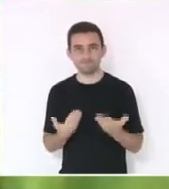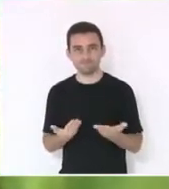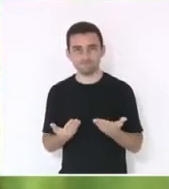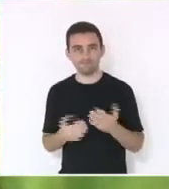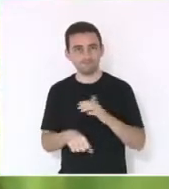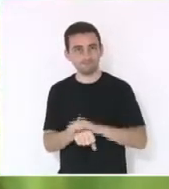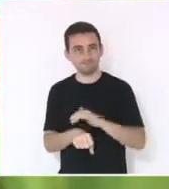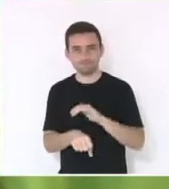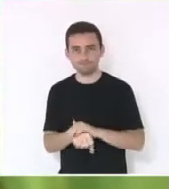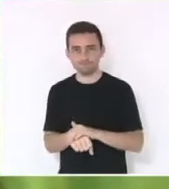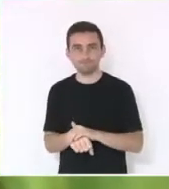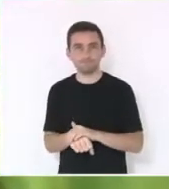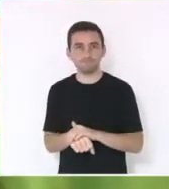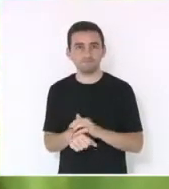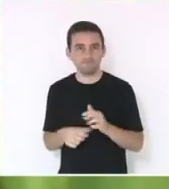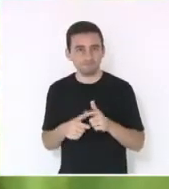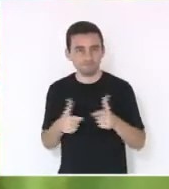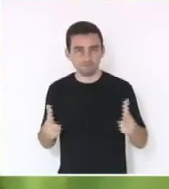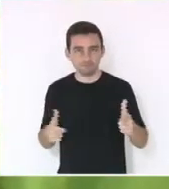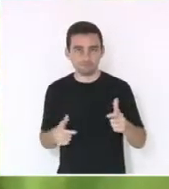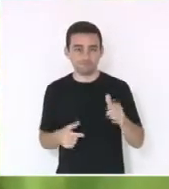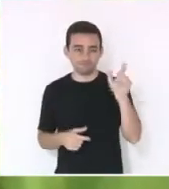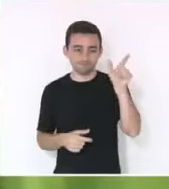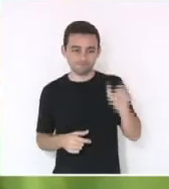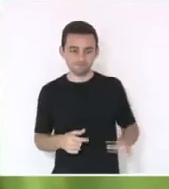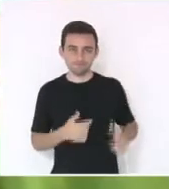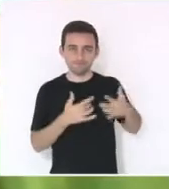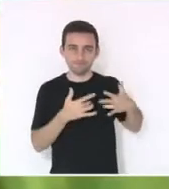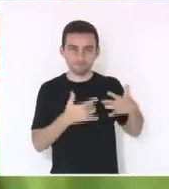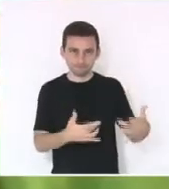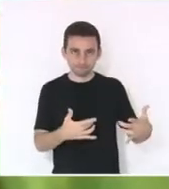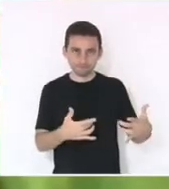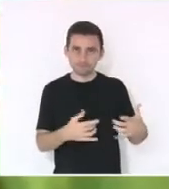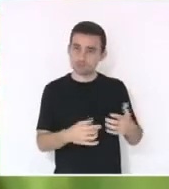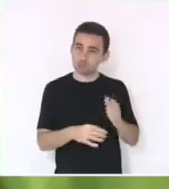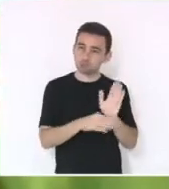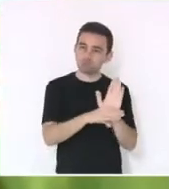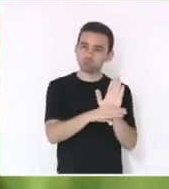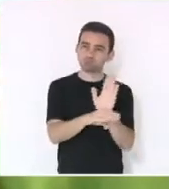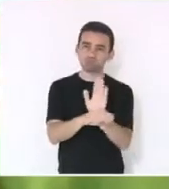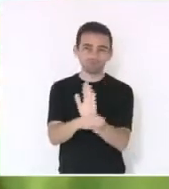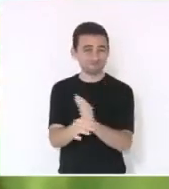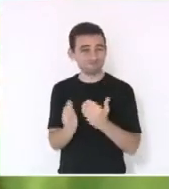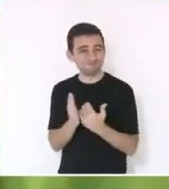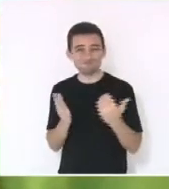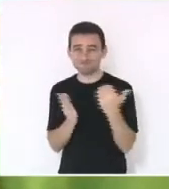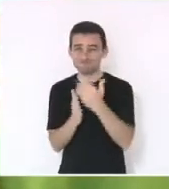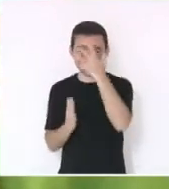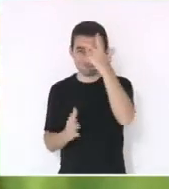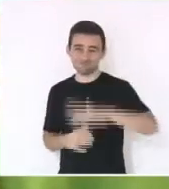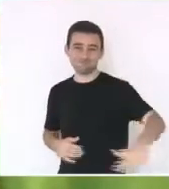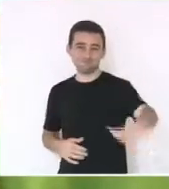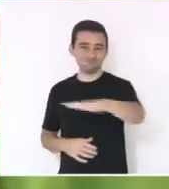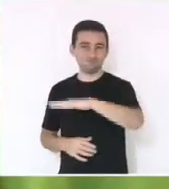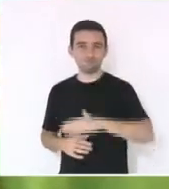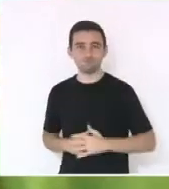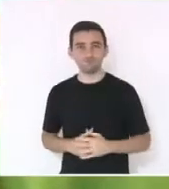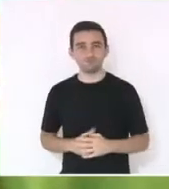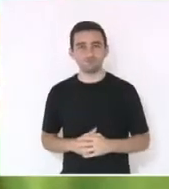ação dos transplantados atinja o maior número de pessoas possíveis.